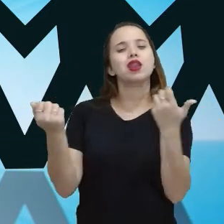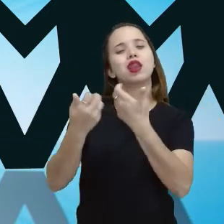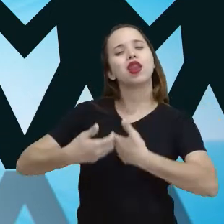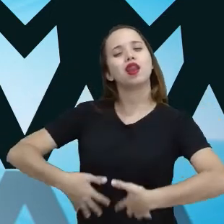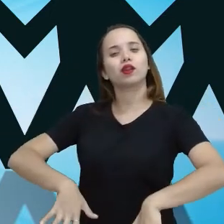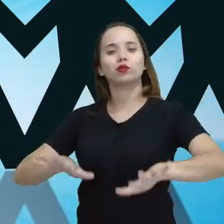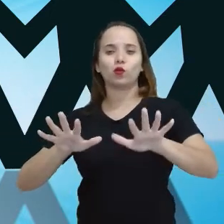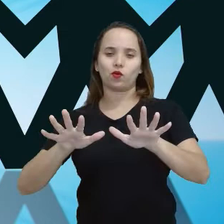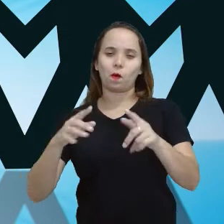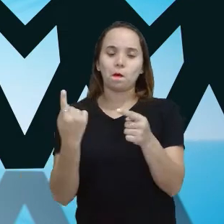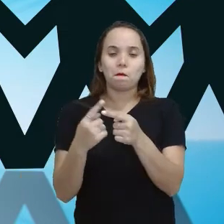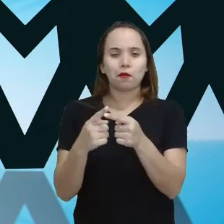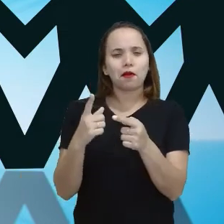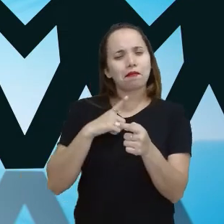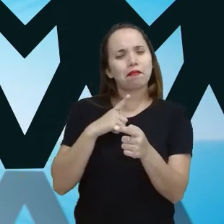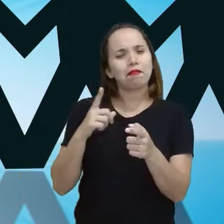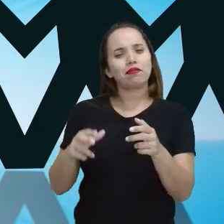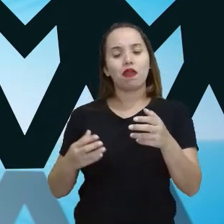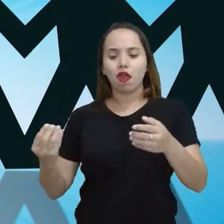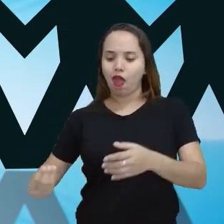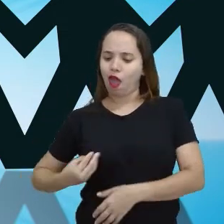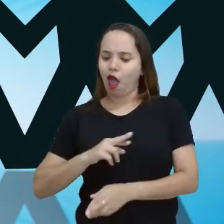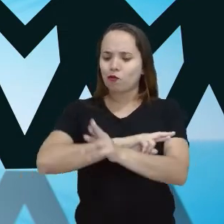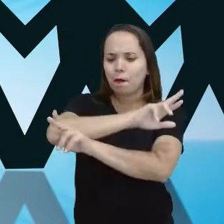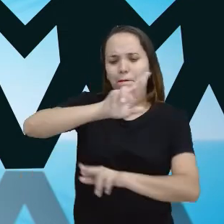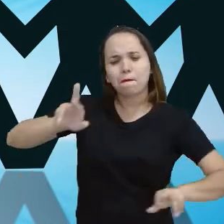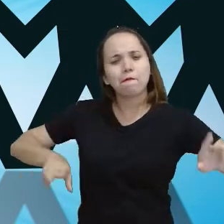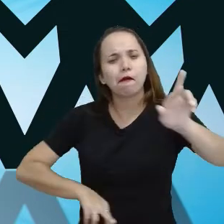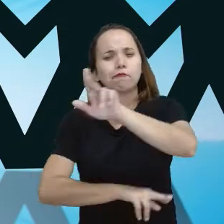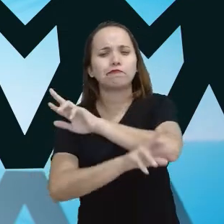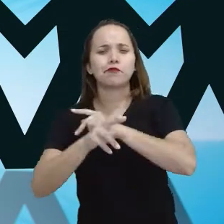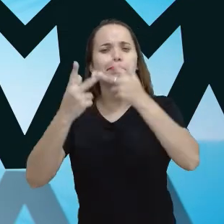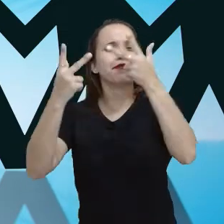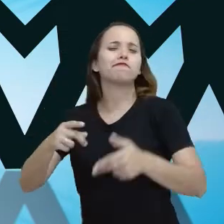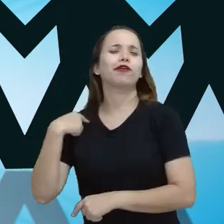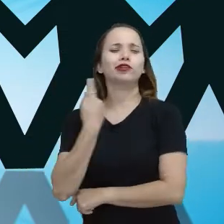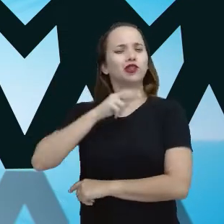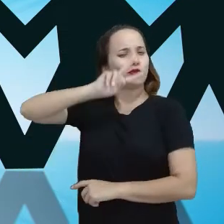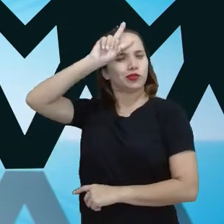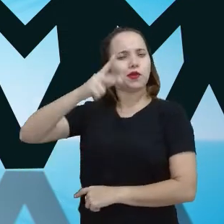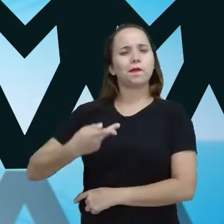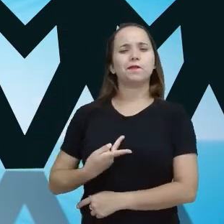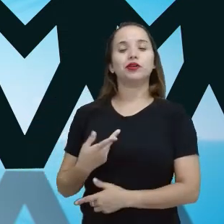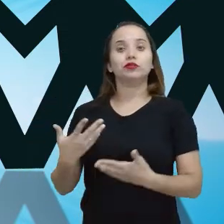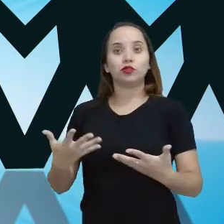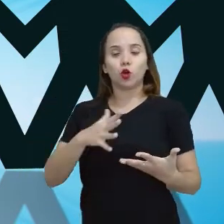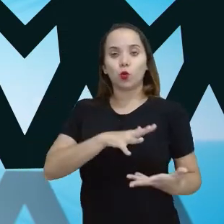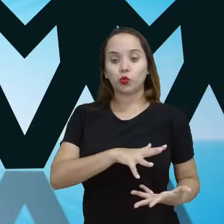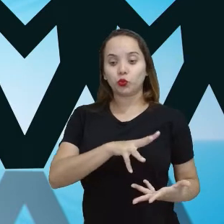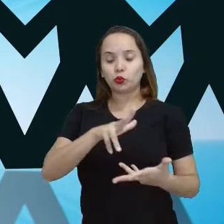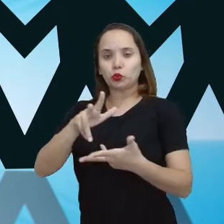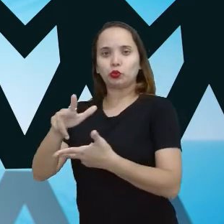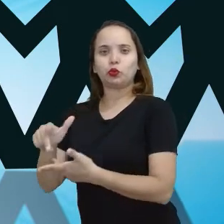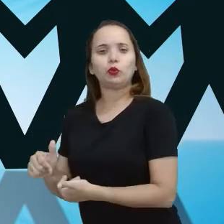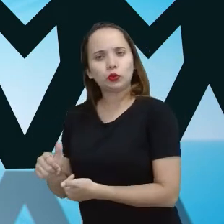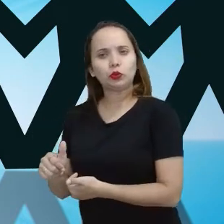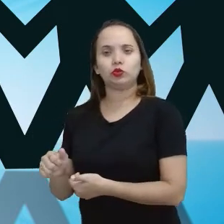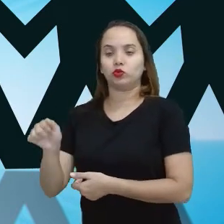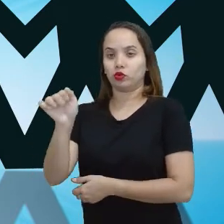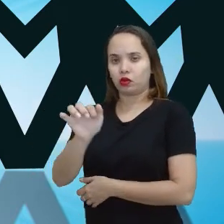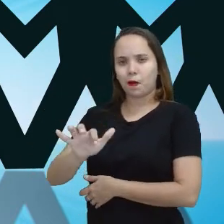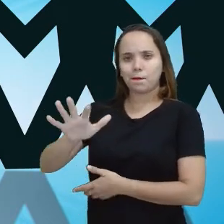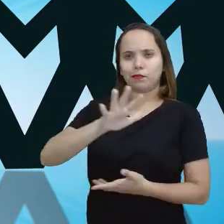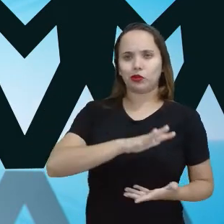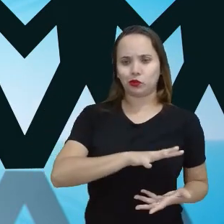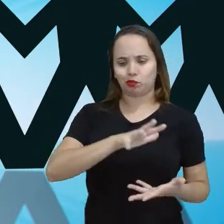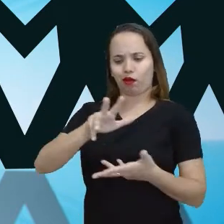plural, assim como nós, enquanto seres humanos. Então, pessoal, o todo, né? Como a gente está falando aí atrás da imagem do planeta